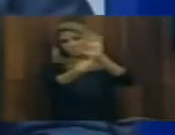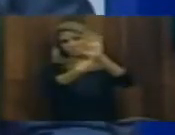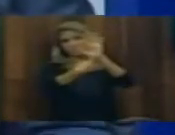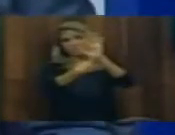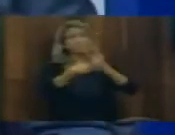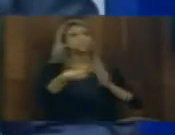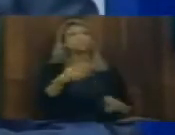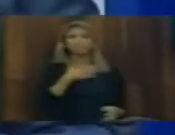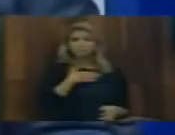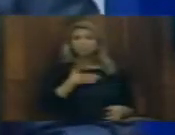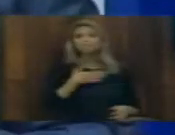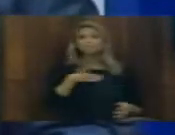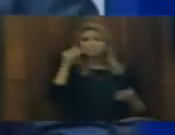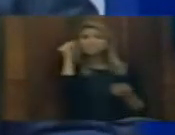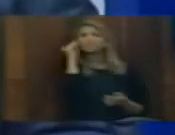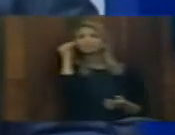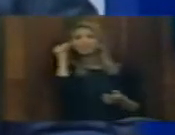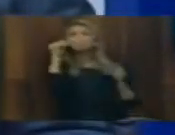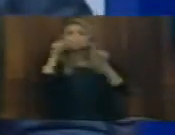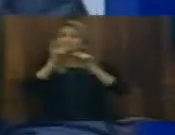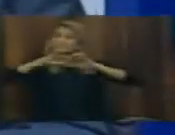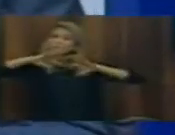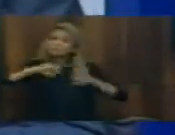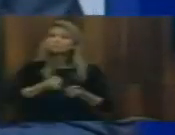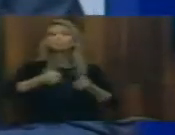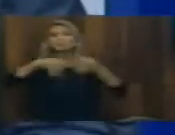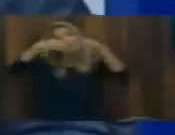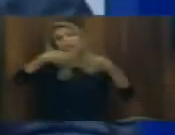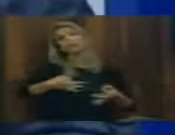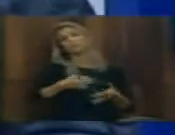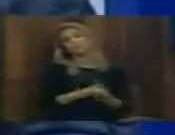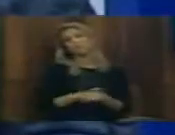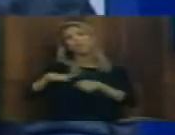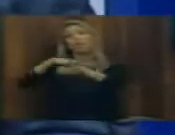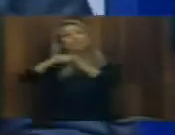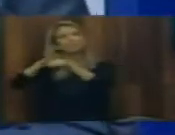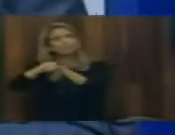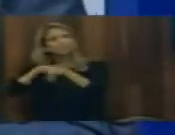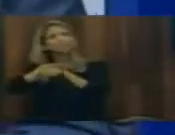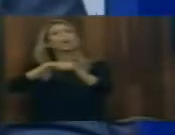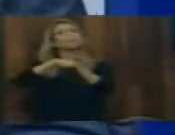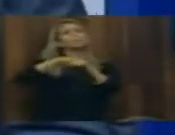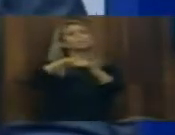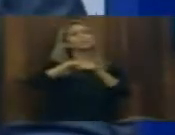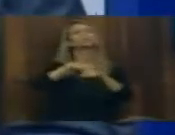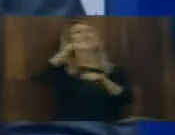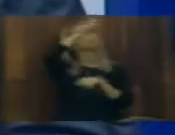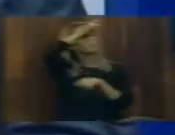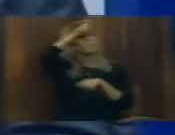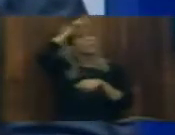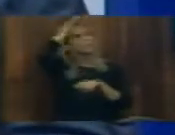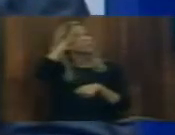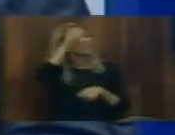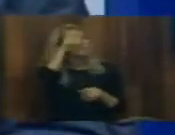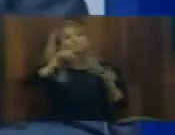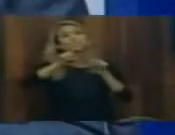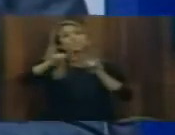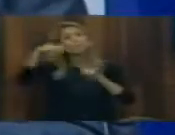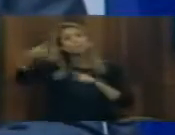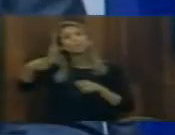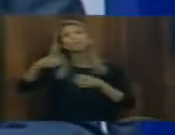Nós procuramos fazer tudo dentro da legalidade. Conversamos com o executivo, do executivo conversamos com a